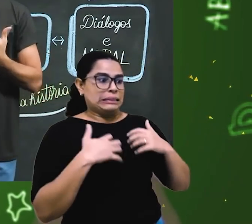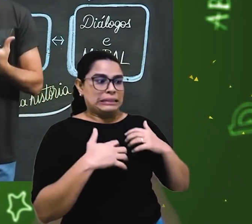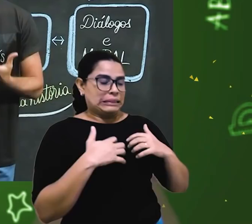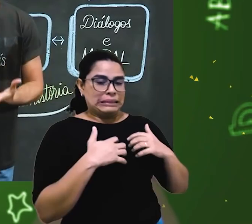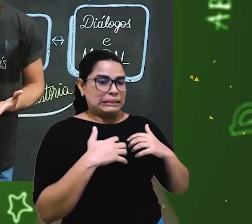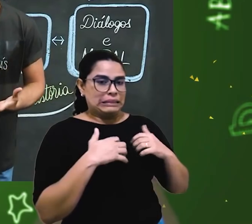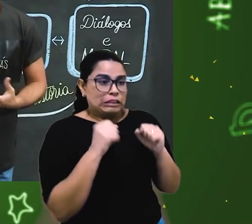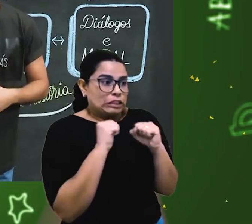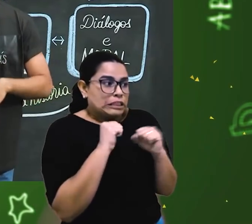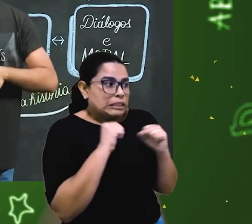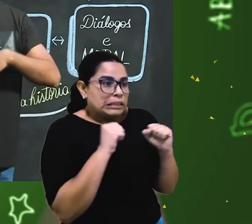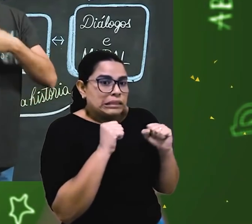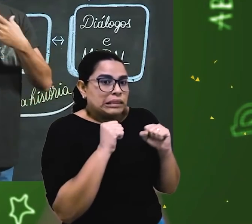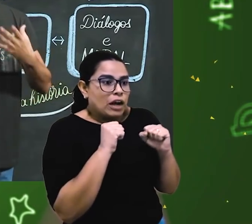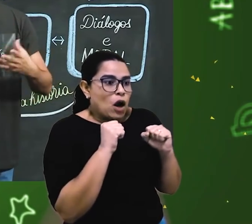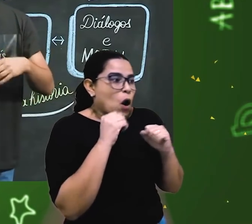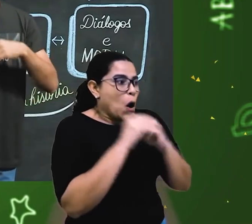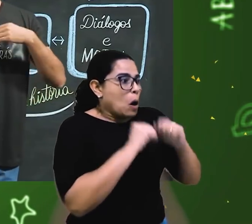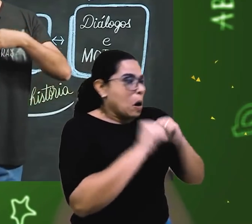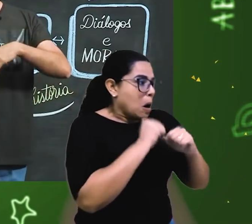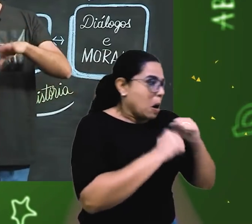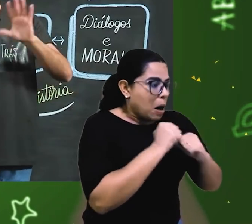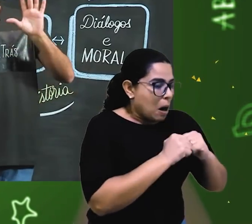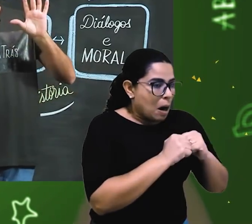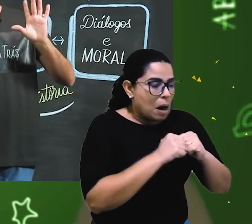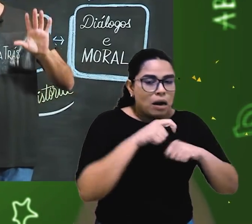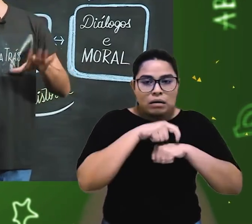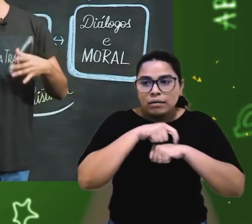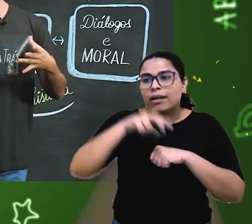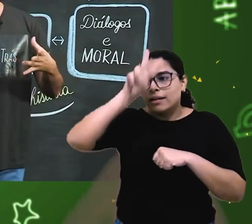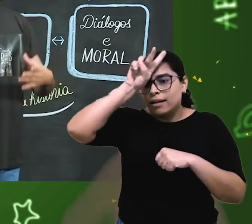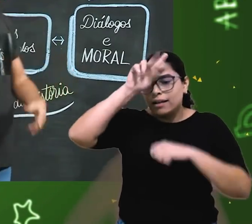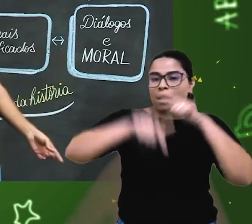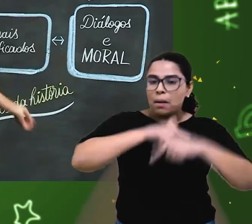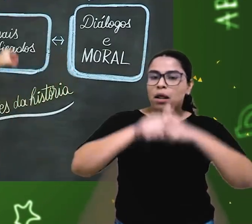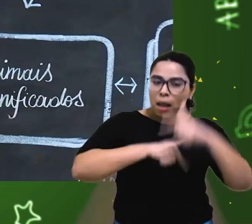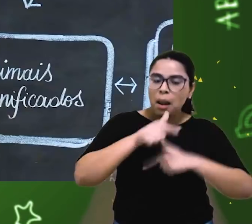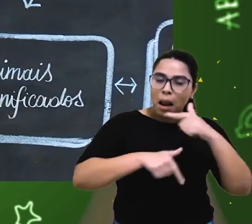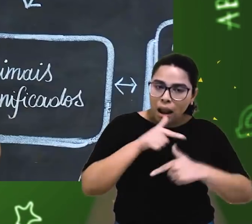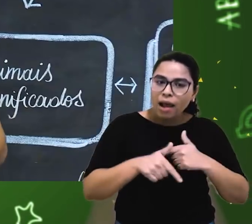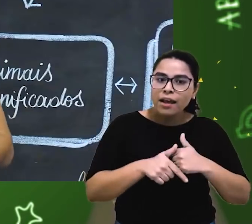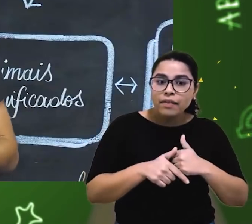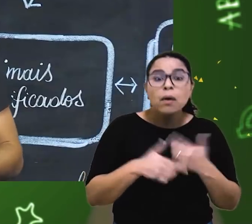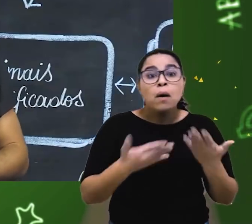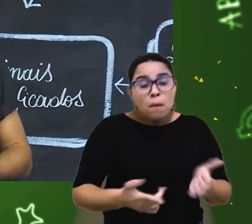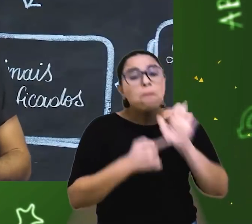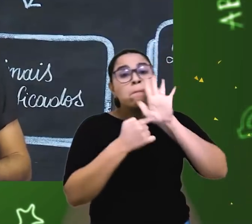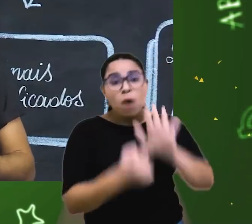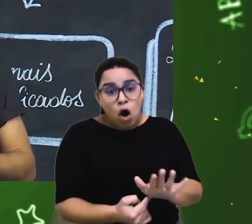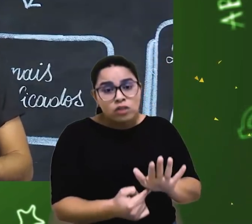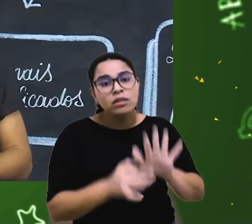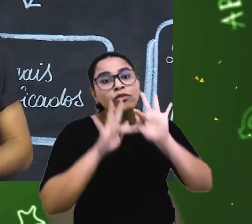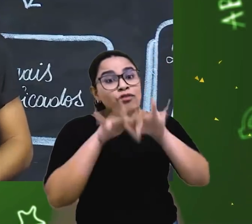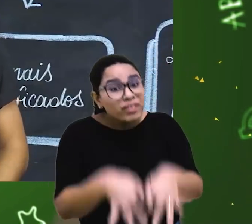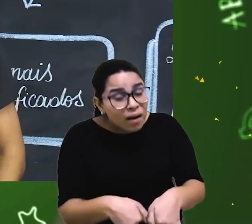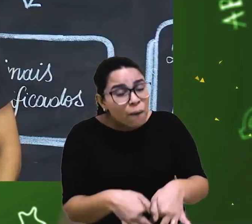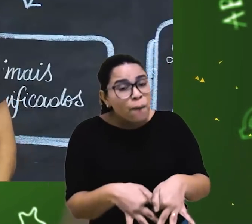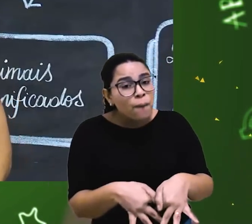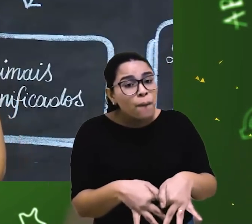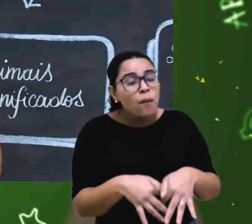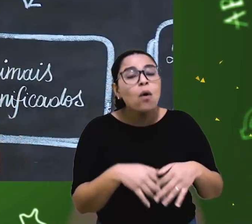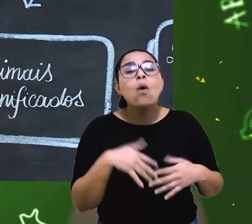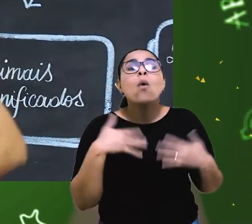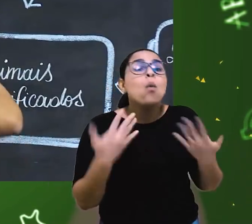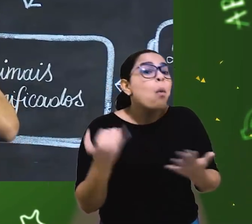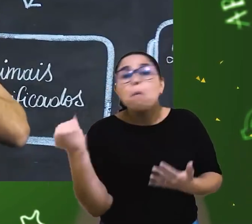sobre a importância do trabalho, a importância de não deixar as coisas só pela curtição, só pelo prazer. Essa moral ela vai vir sempre colocada no final